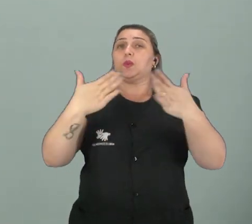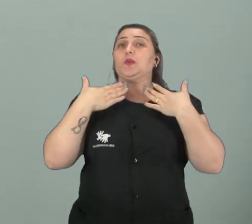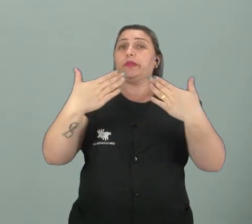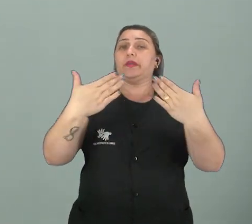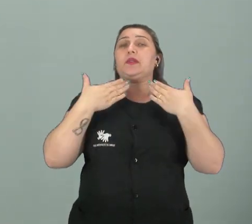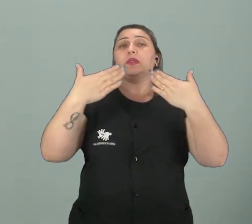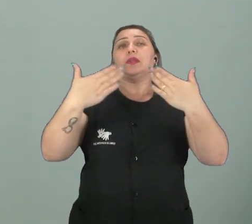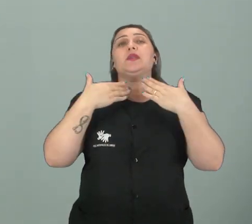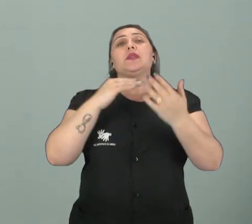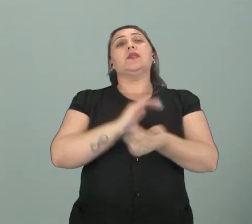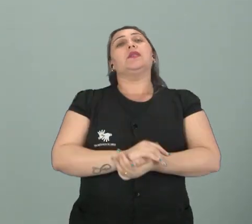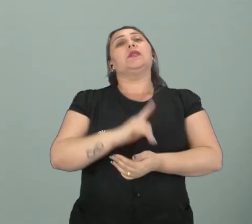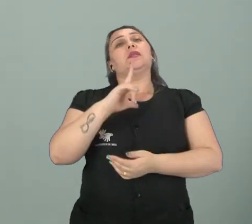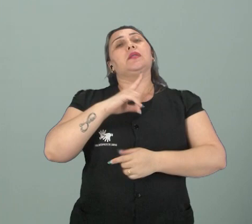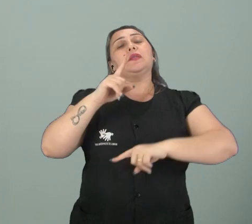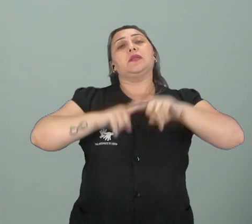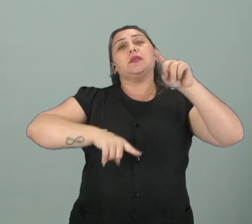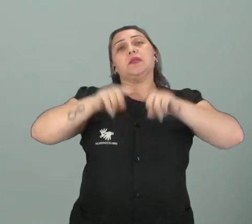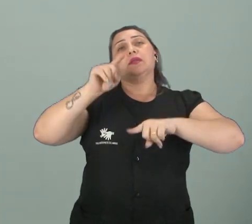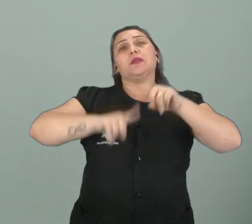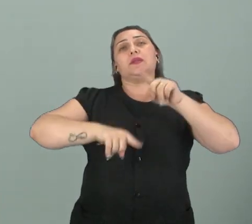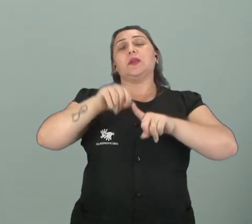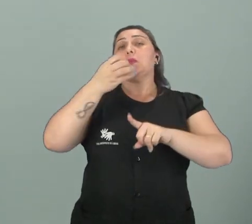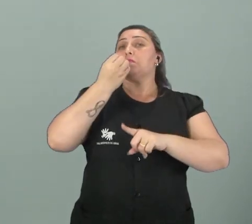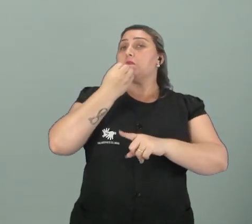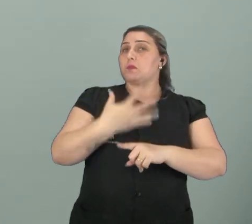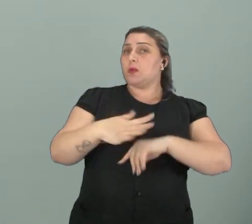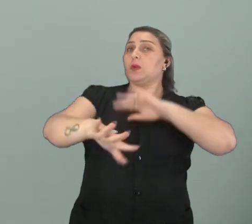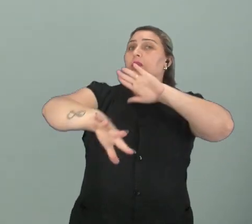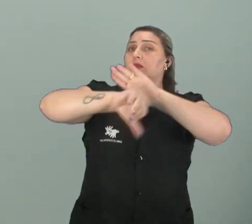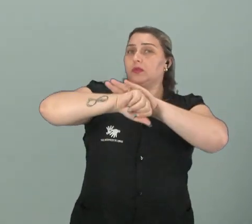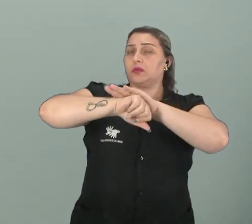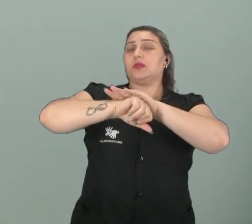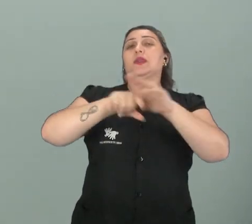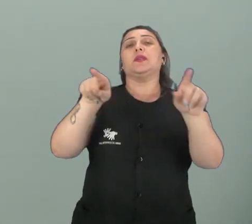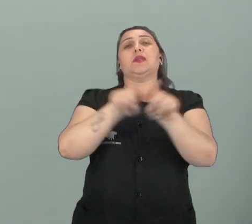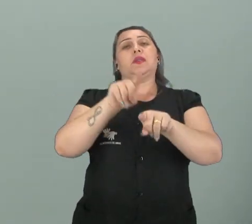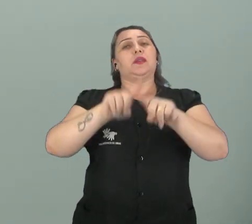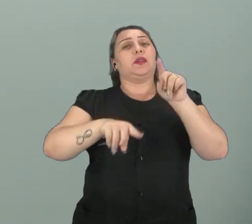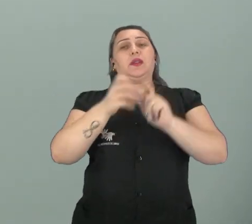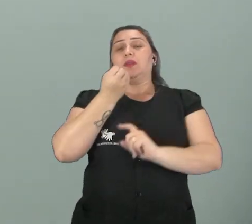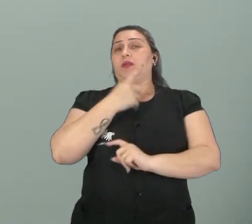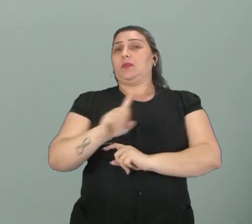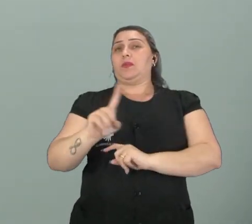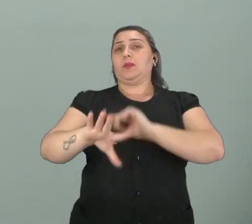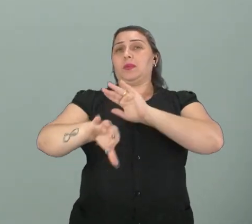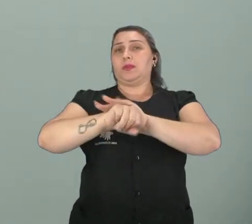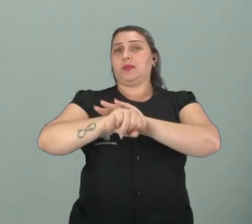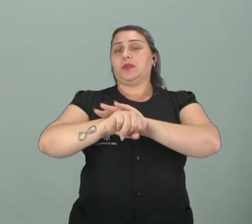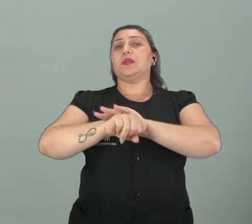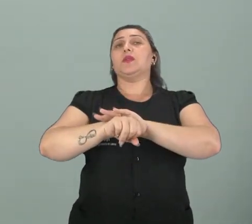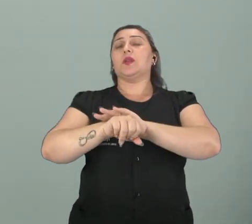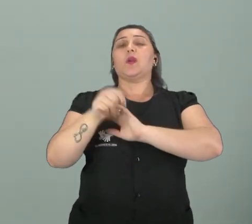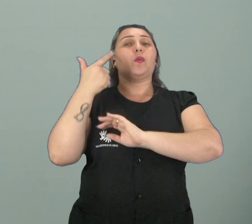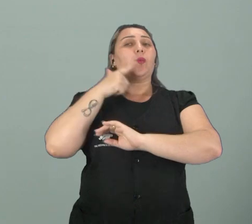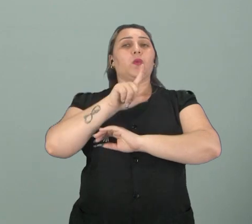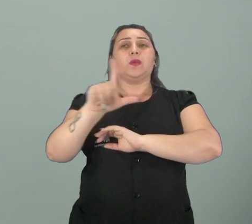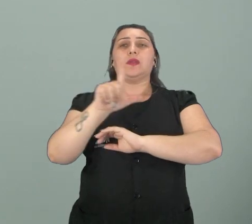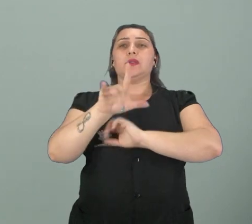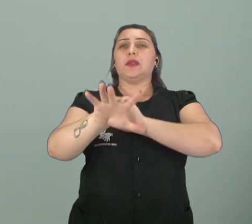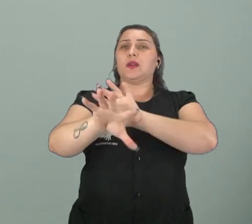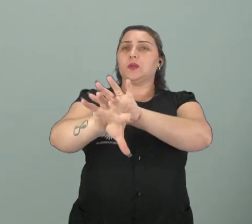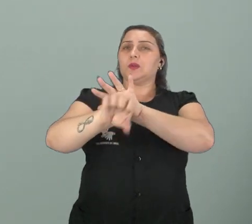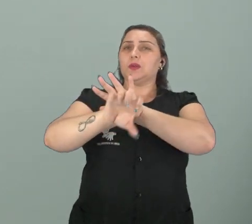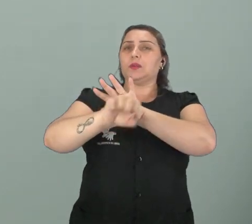calor. E aí a gente tem material que é um bom condutor e materiais que não são. Aqueles que não conseguem